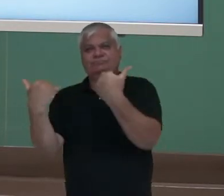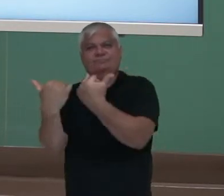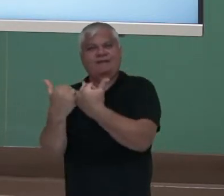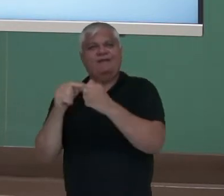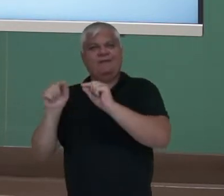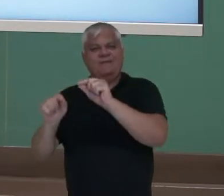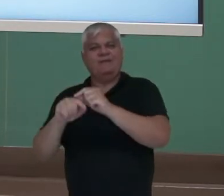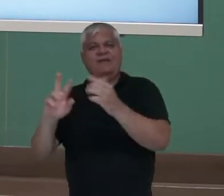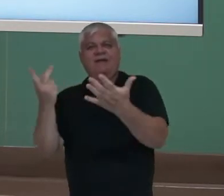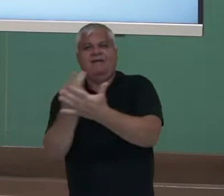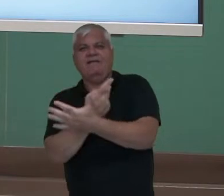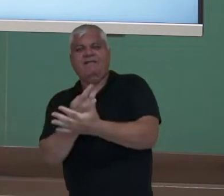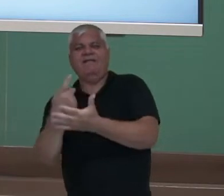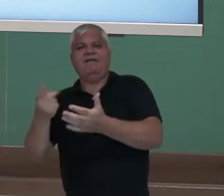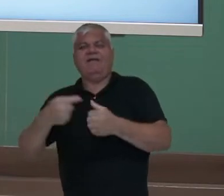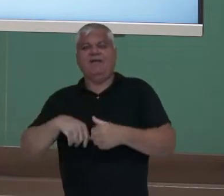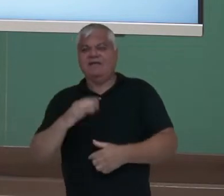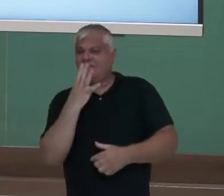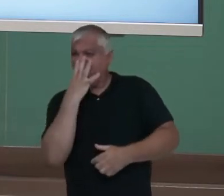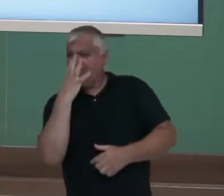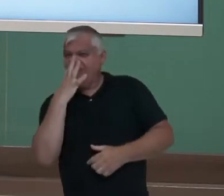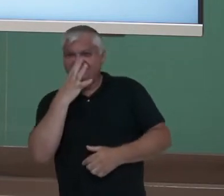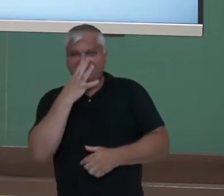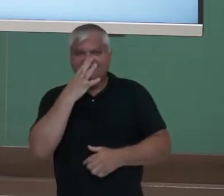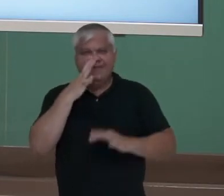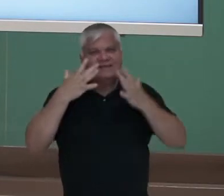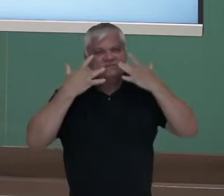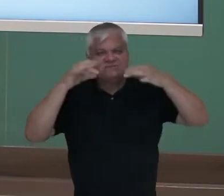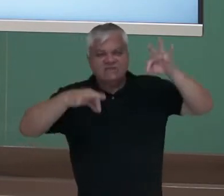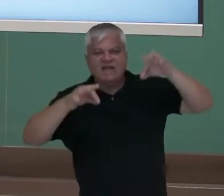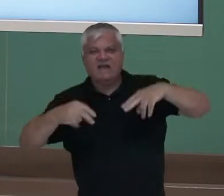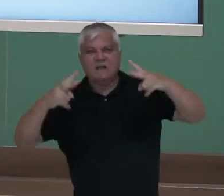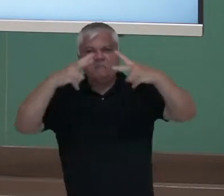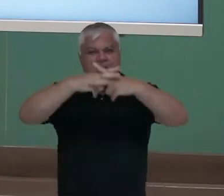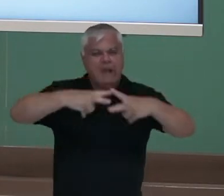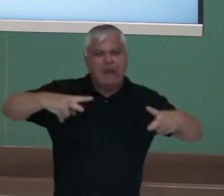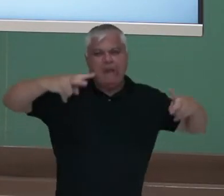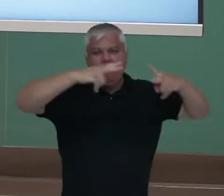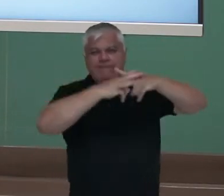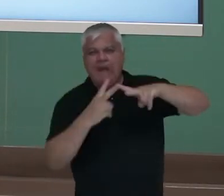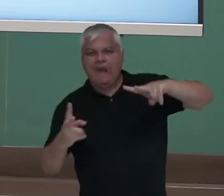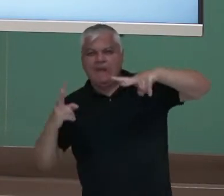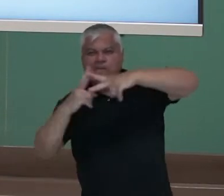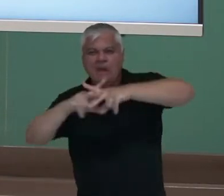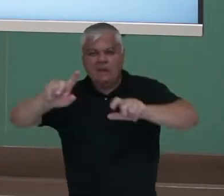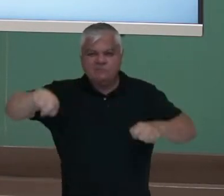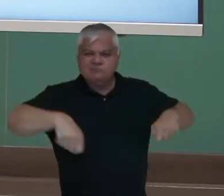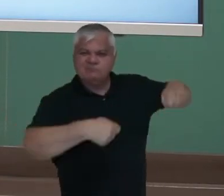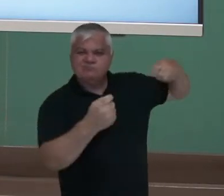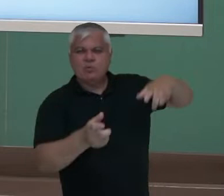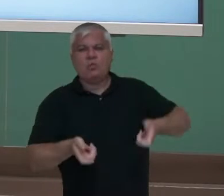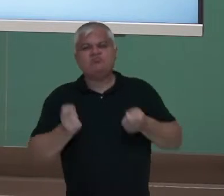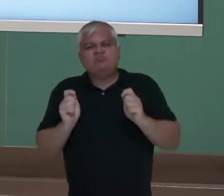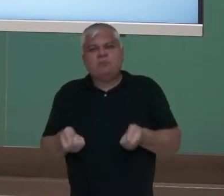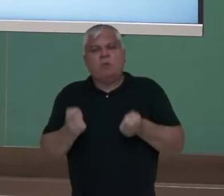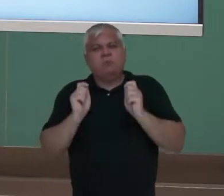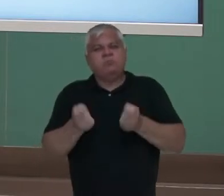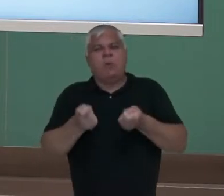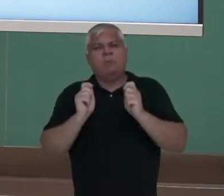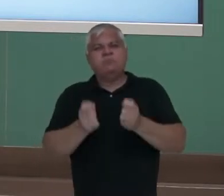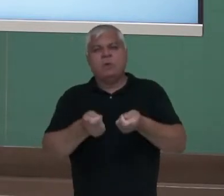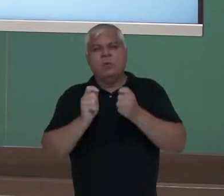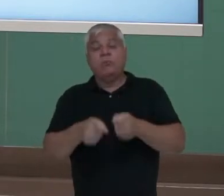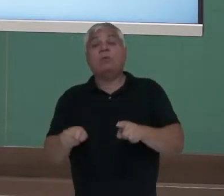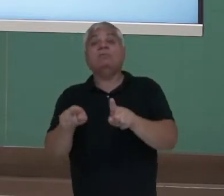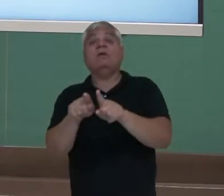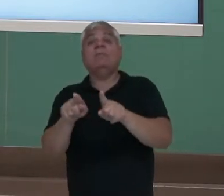que ocorriam aí os espetáculos públicos, né? As lutas dos gladiadores, corridas de biga, os cristãos